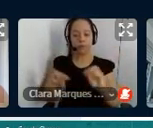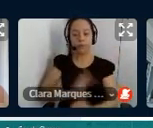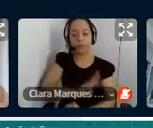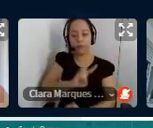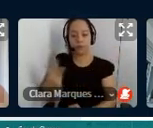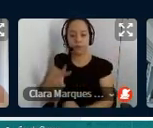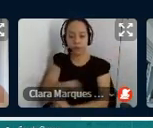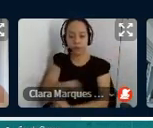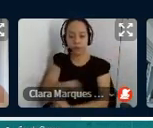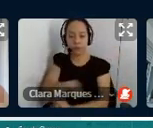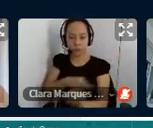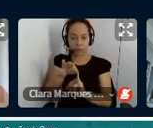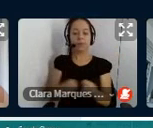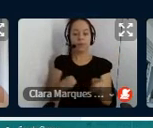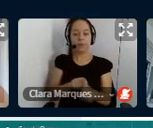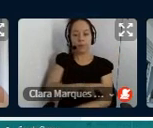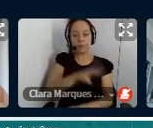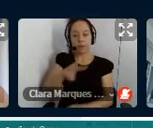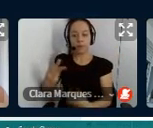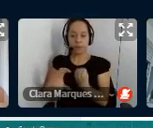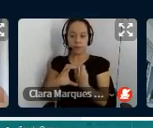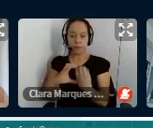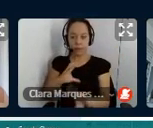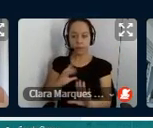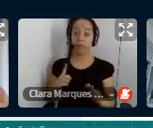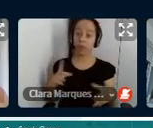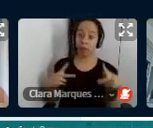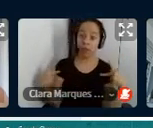domingo do link nós